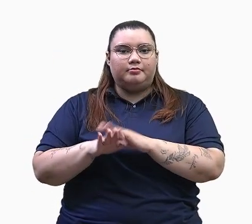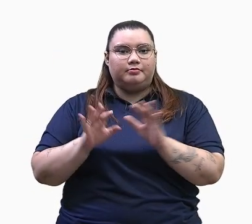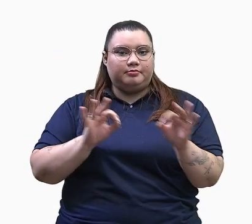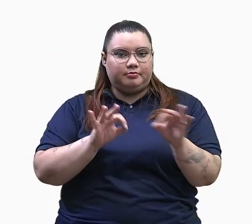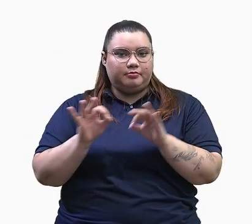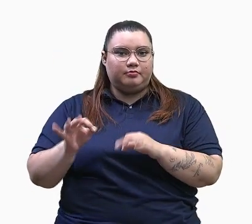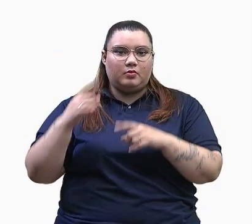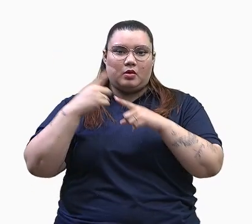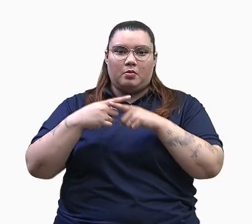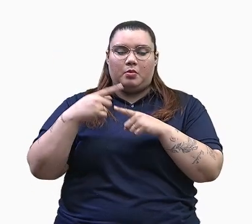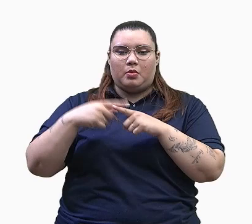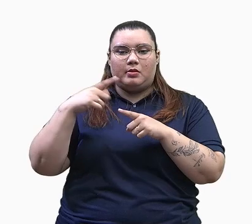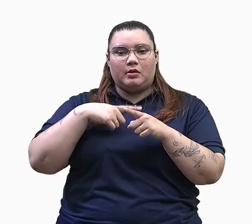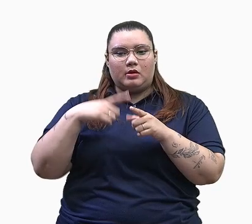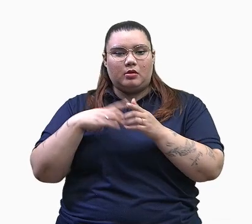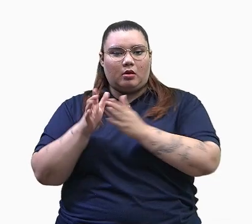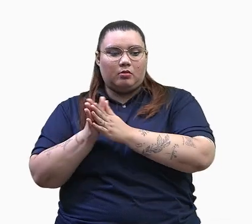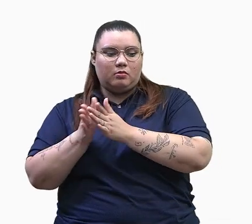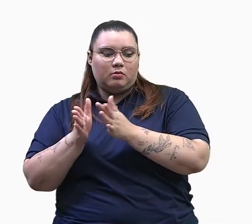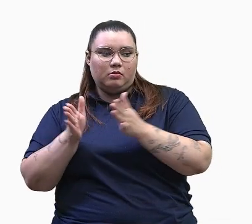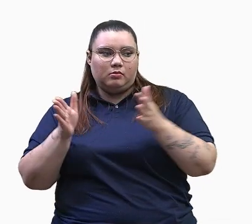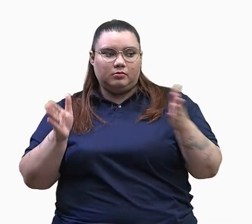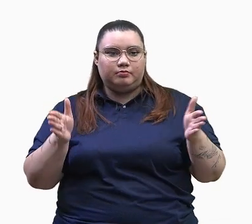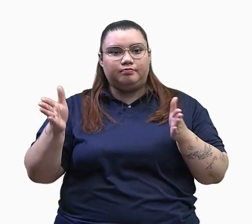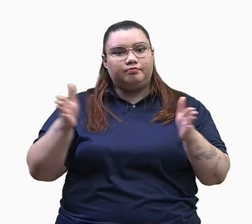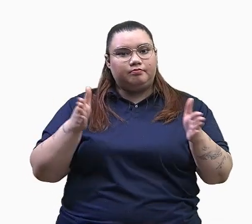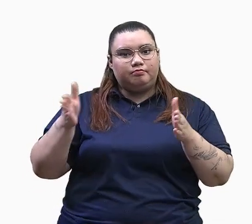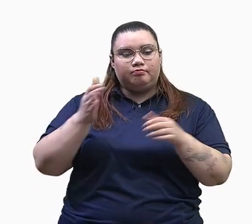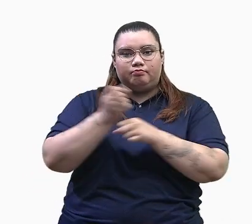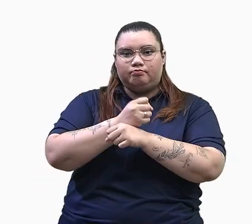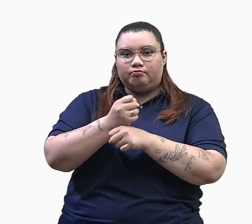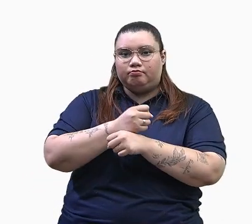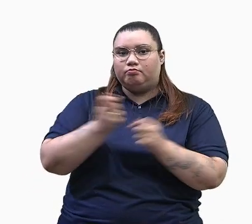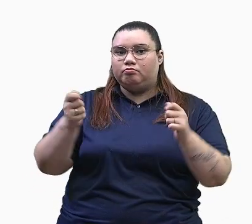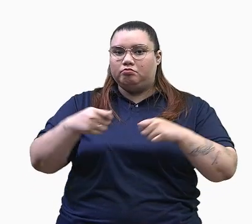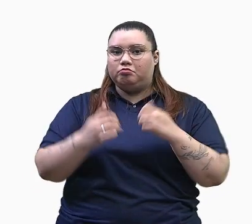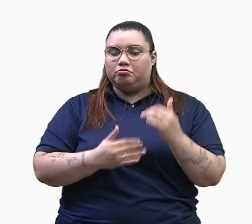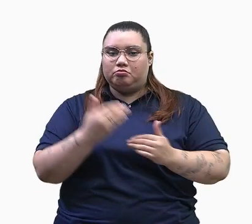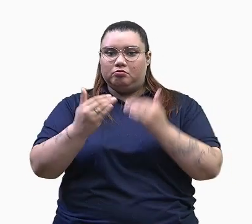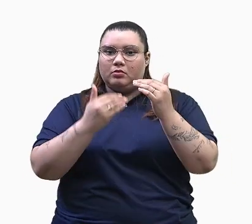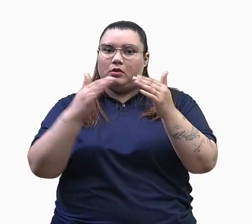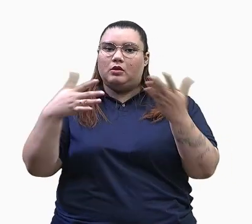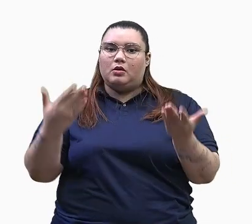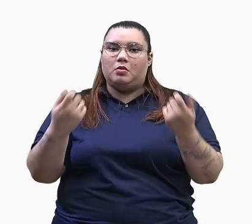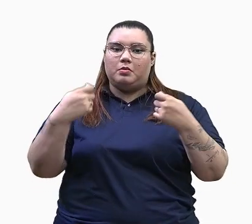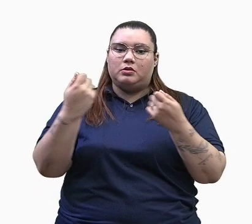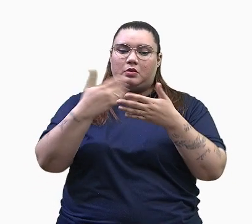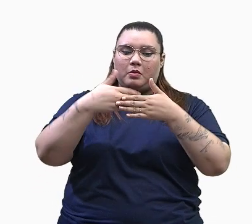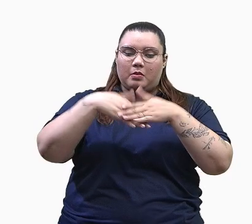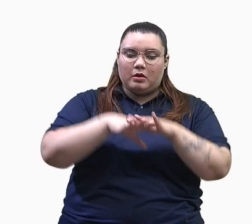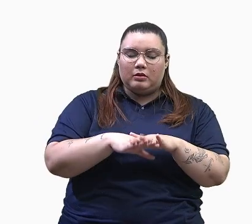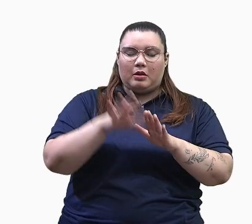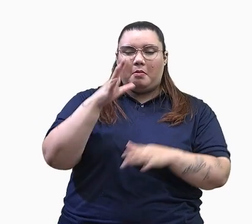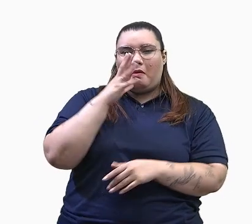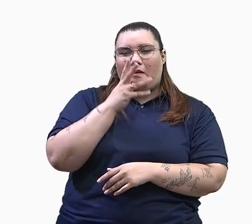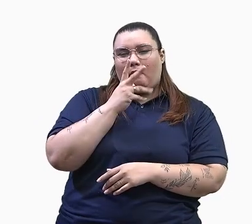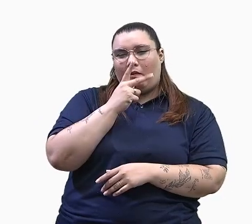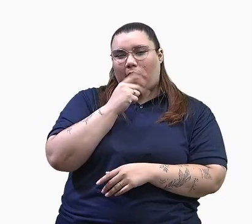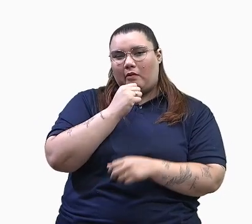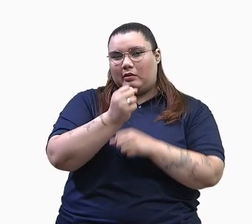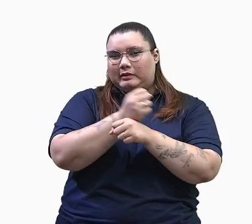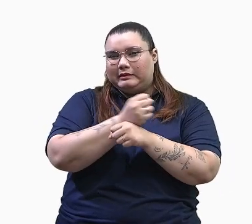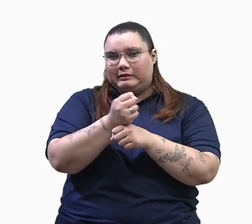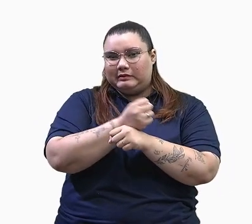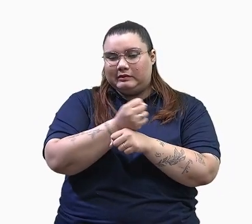porque a gente tem um longo prazo ali em desenvolvimento, então ele precisa ficar armazenado por muito tempo, certo?